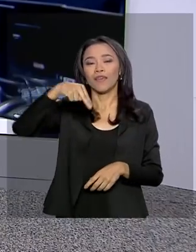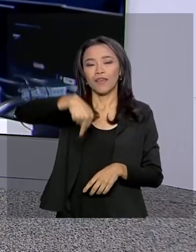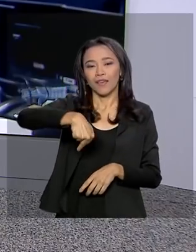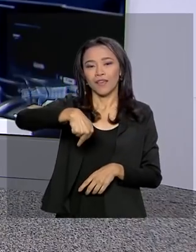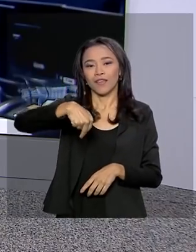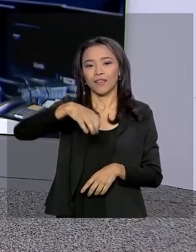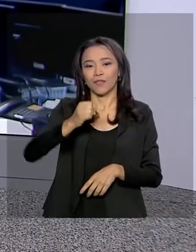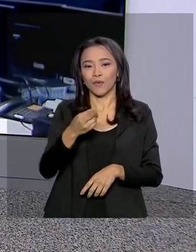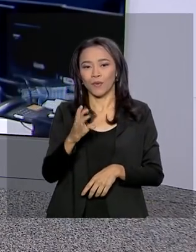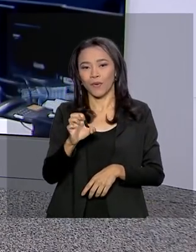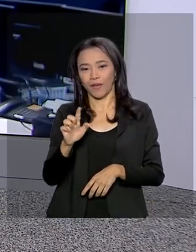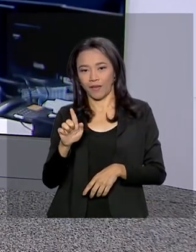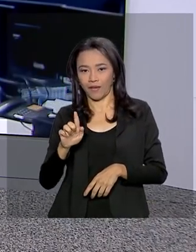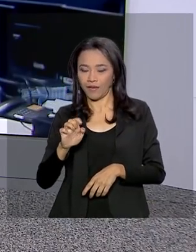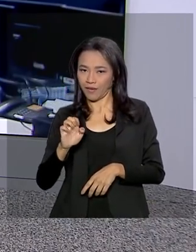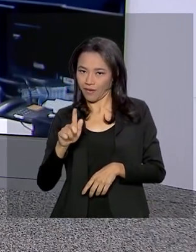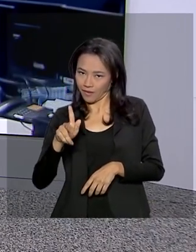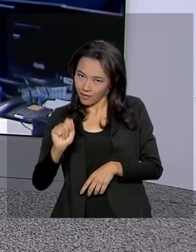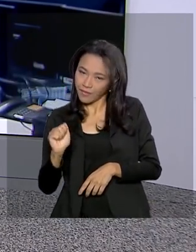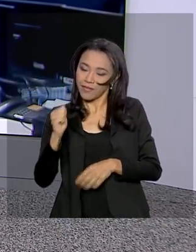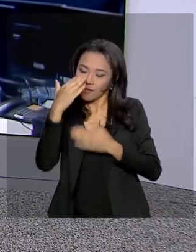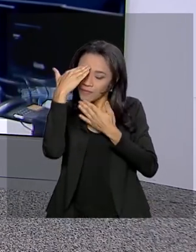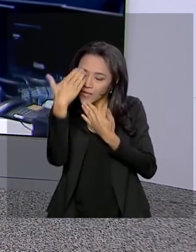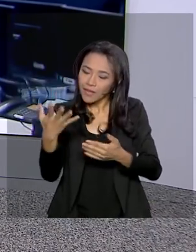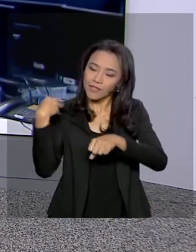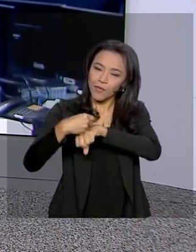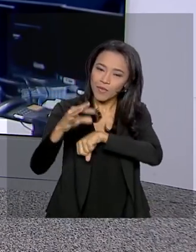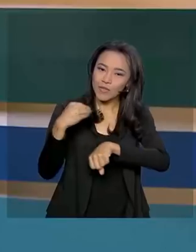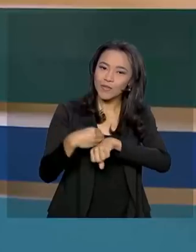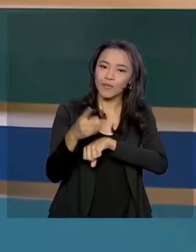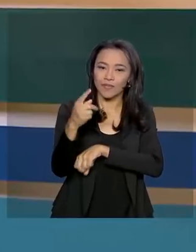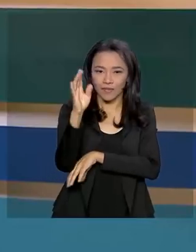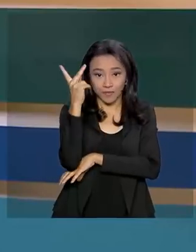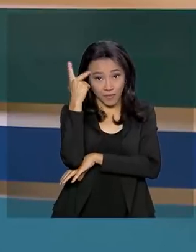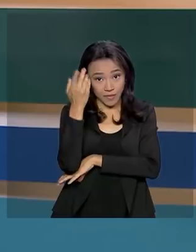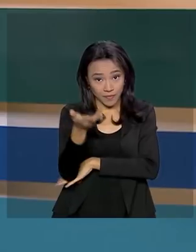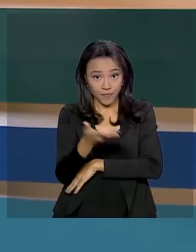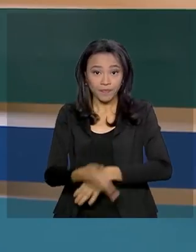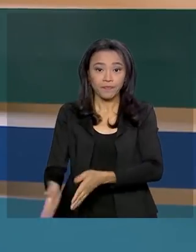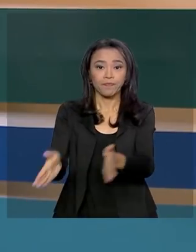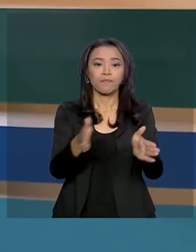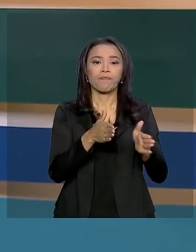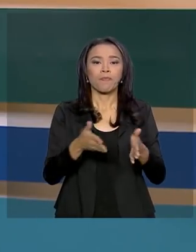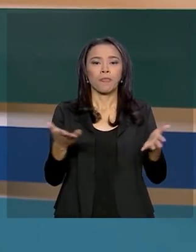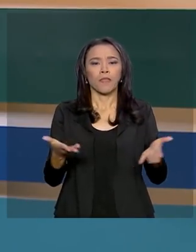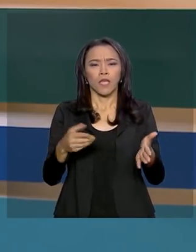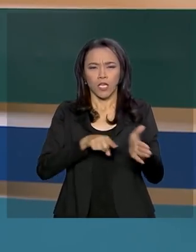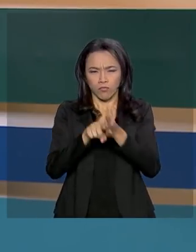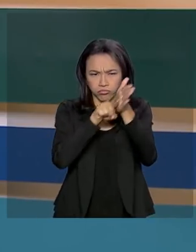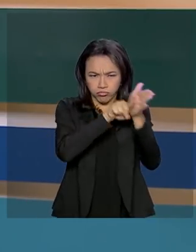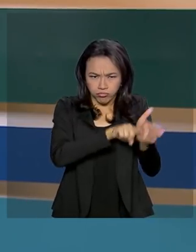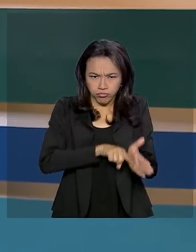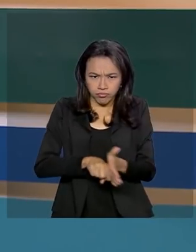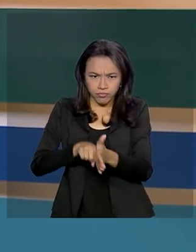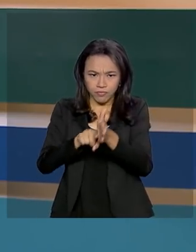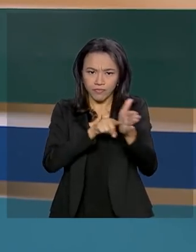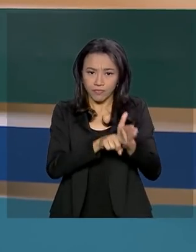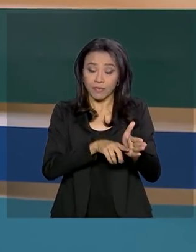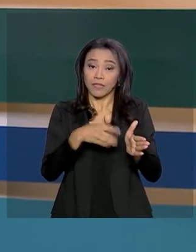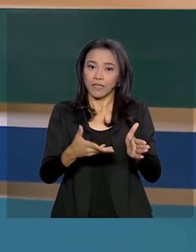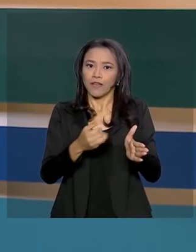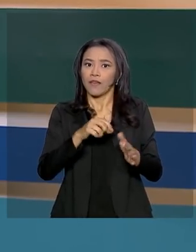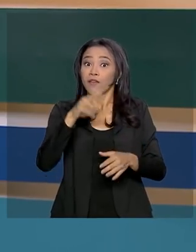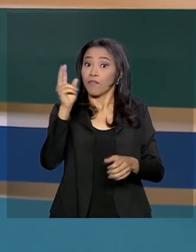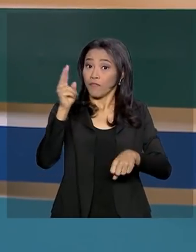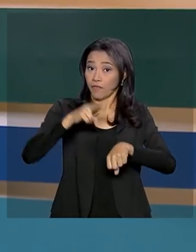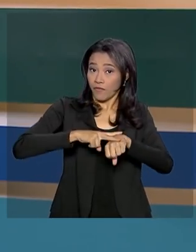Obrigada, Ricardo, pelas suas informações ao vivo, direto de São Paulo. E a Operação Verde Brasil, coordenada pelo Ministério